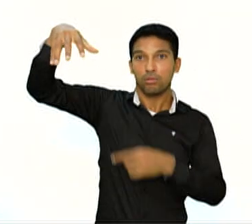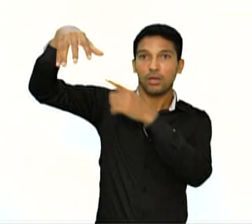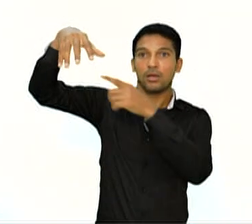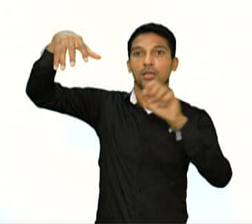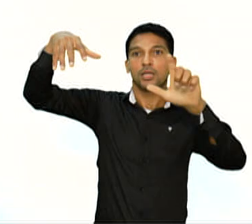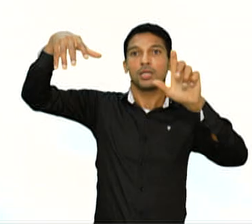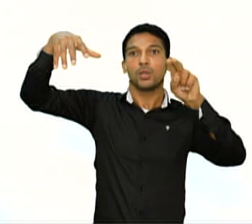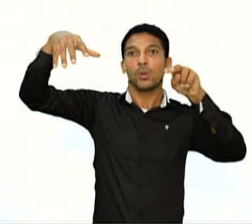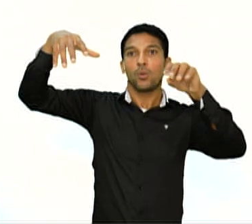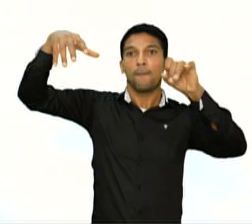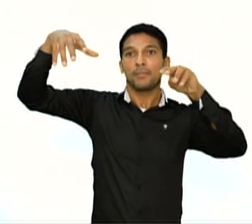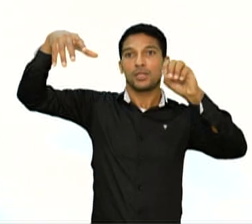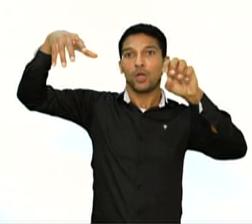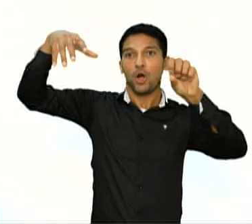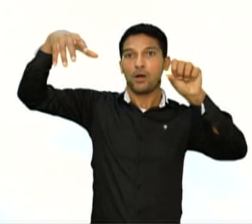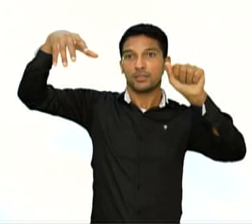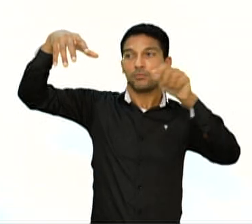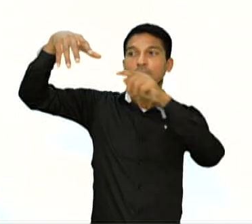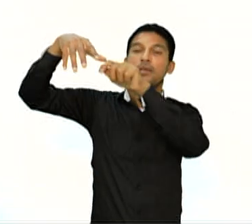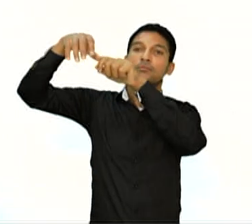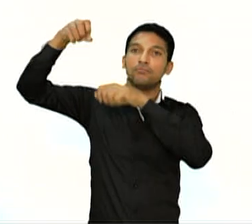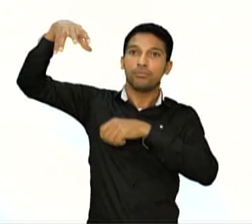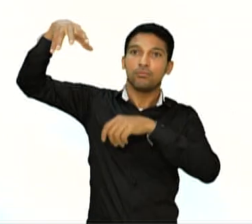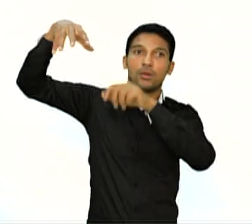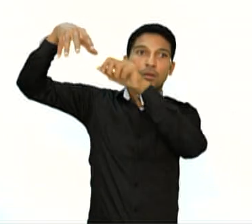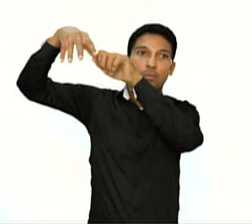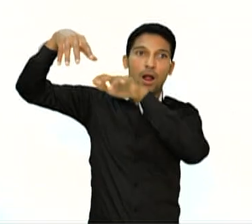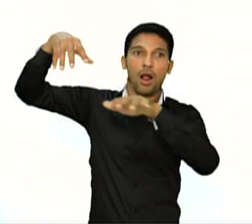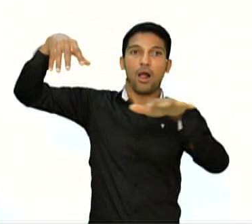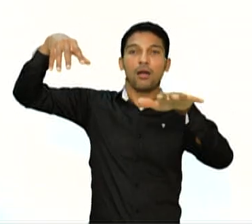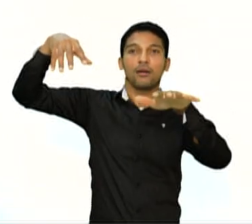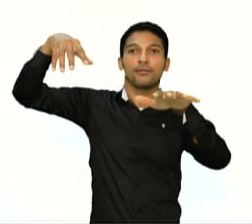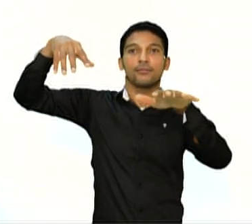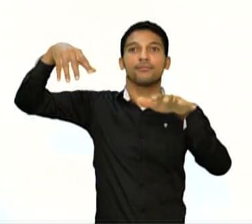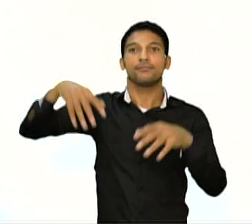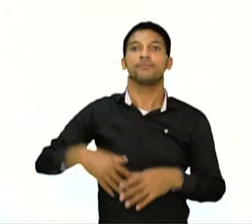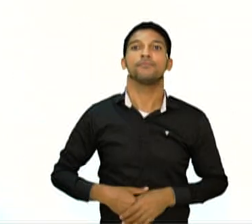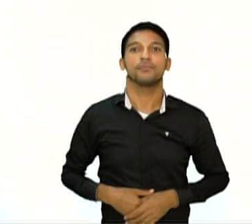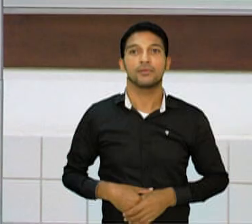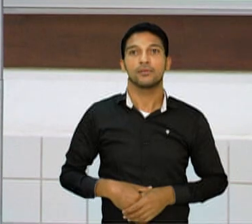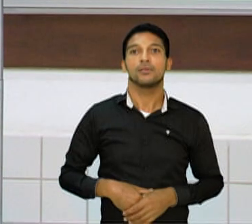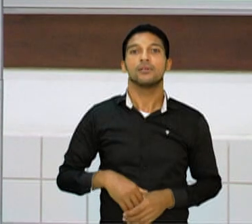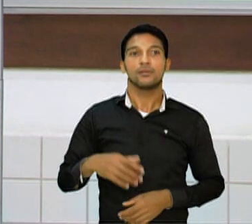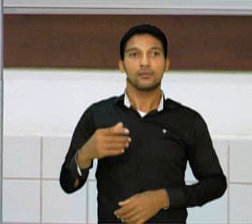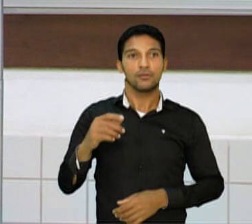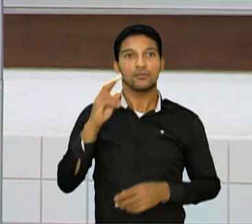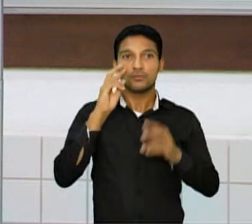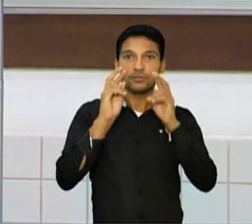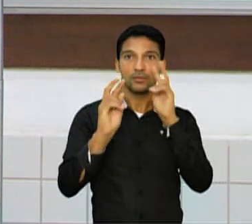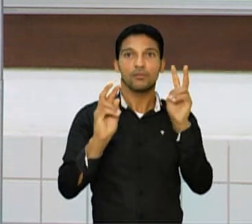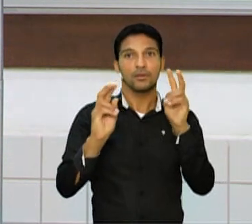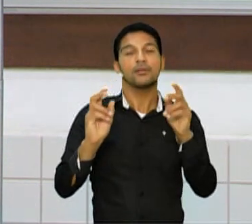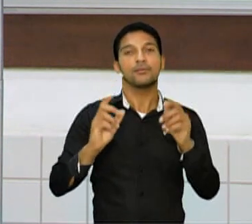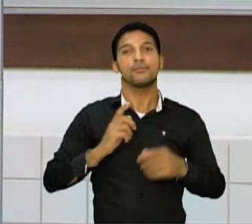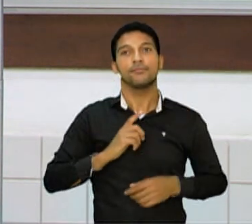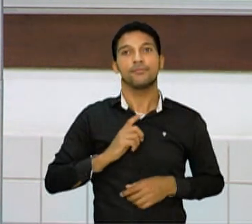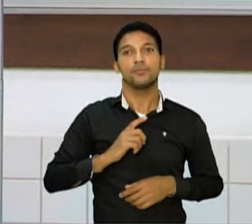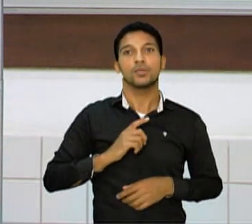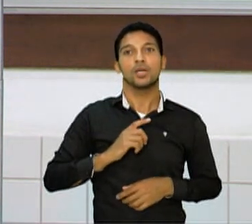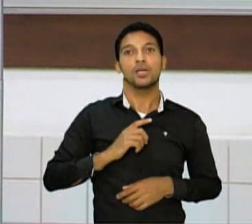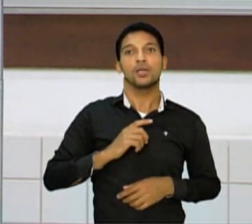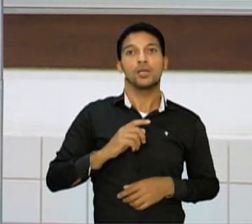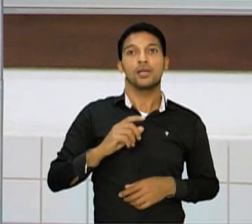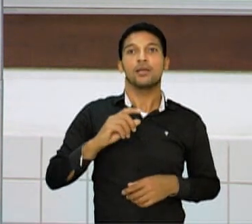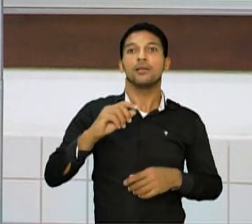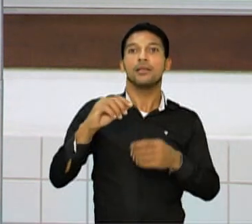a partir da radiação solar e que muitas vezes atrela a situação então de você destacar a positividade na energia